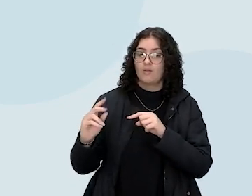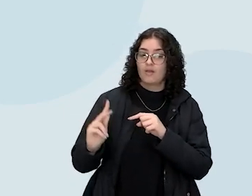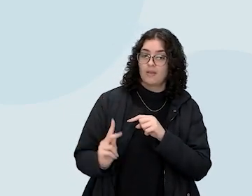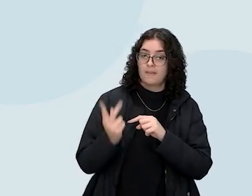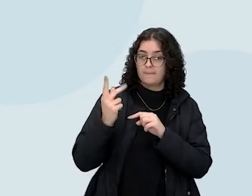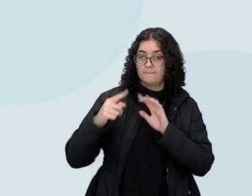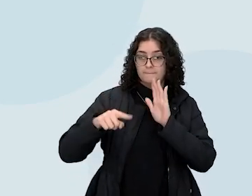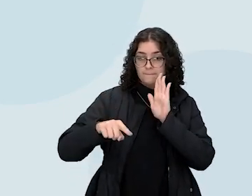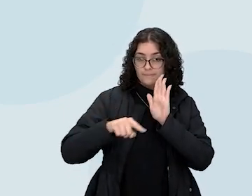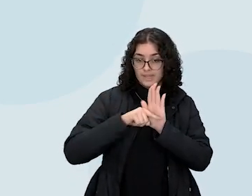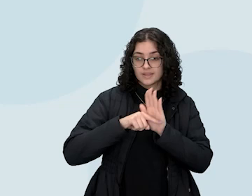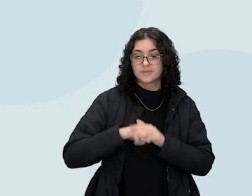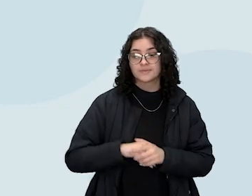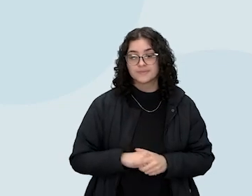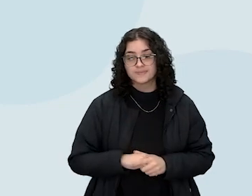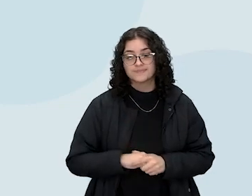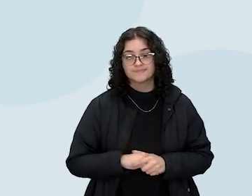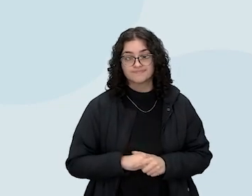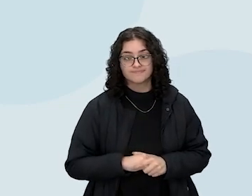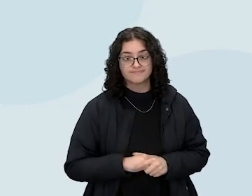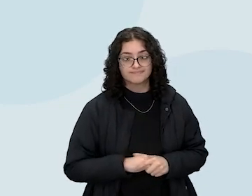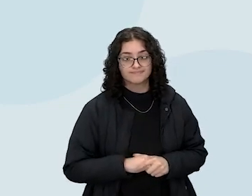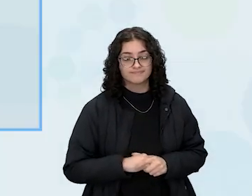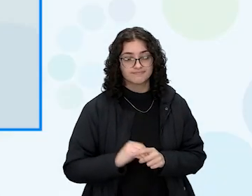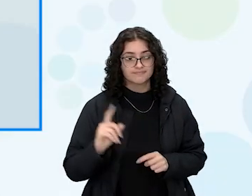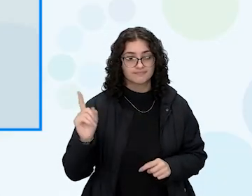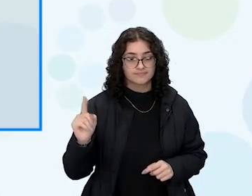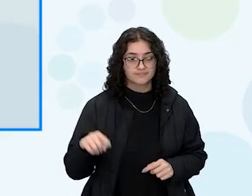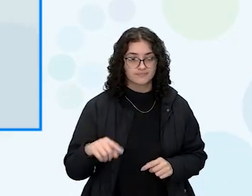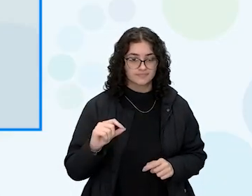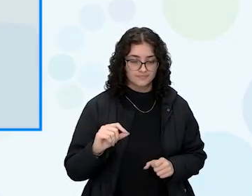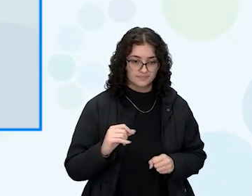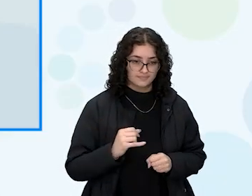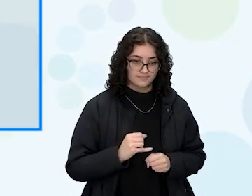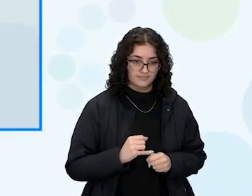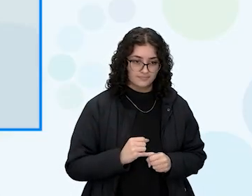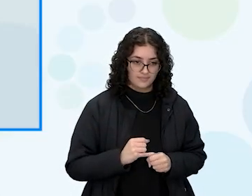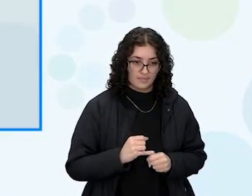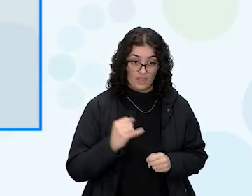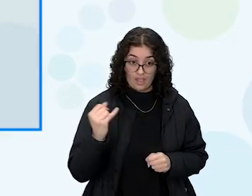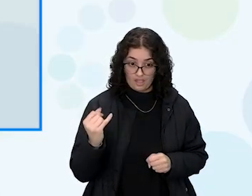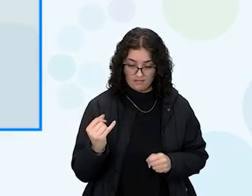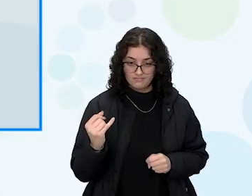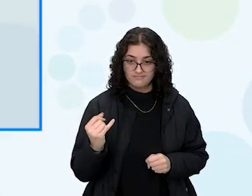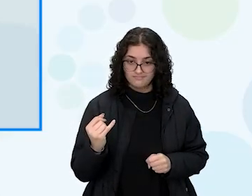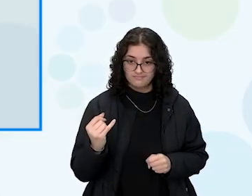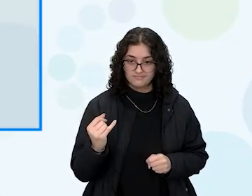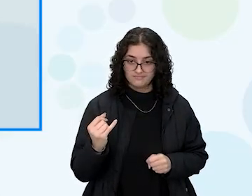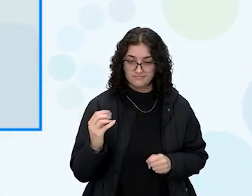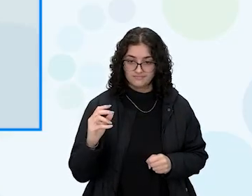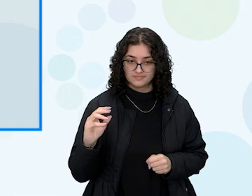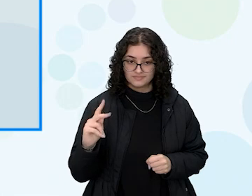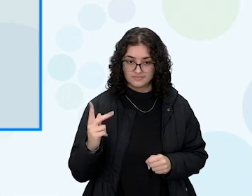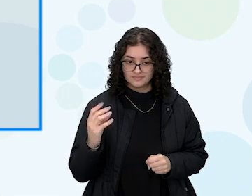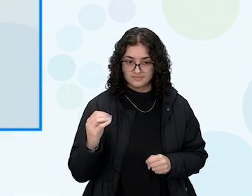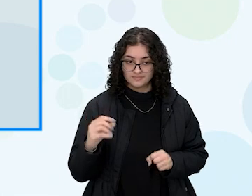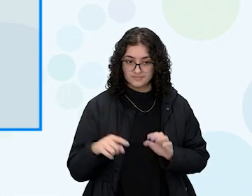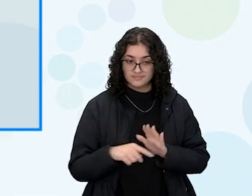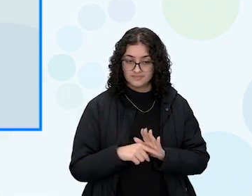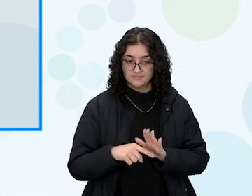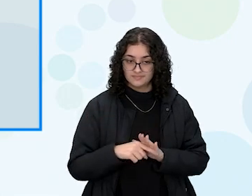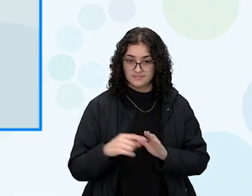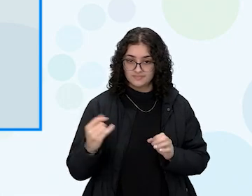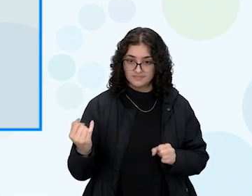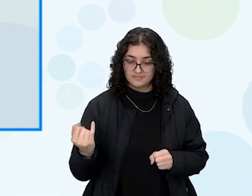que o H3O+, é um cátion, por isso o sinal de mais, e o OH- é